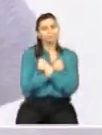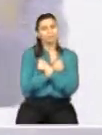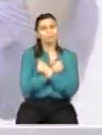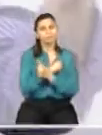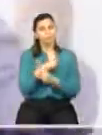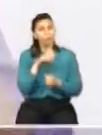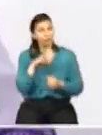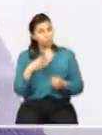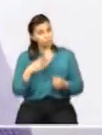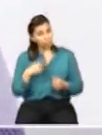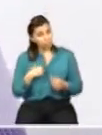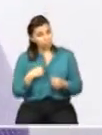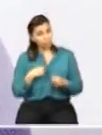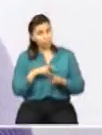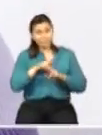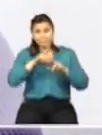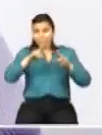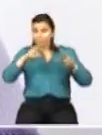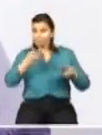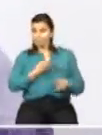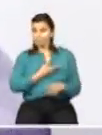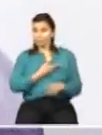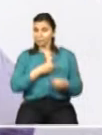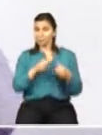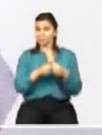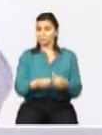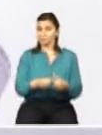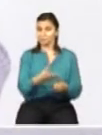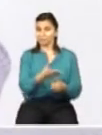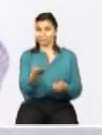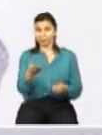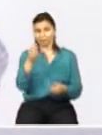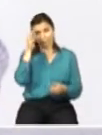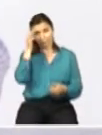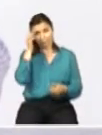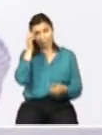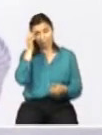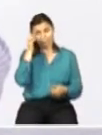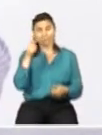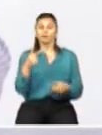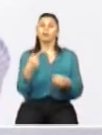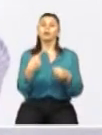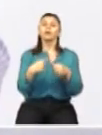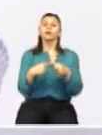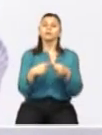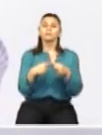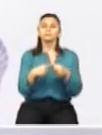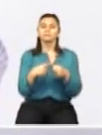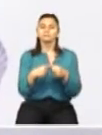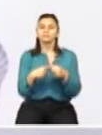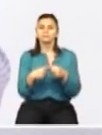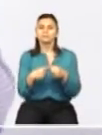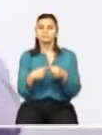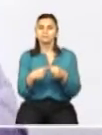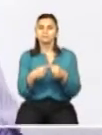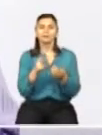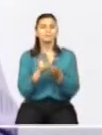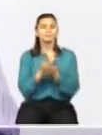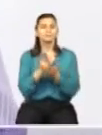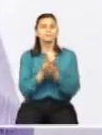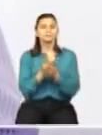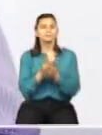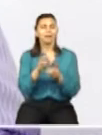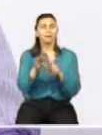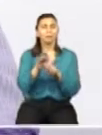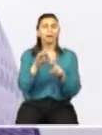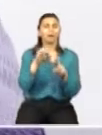mas vários colegas que aqui estão, mas uma cidade que sempre, a sua comunidade no